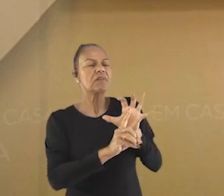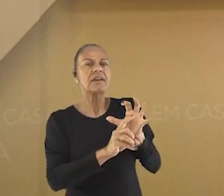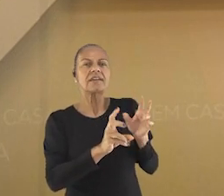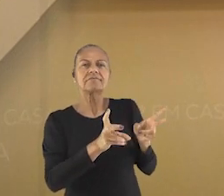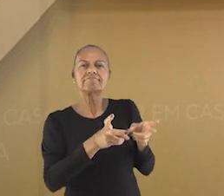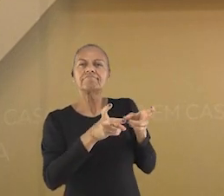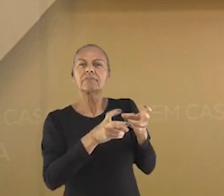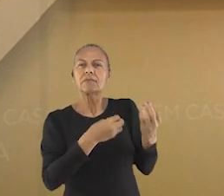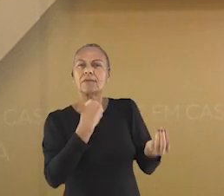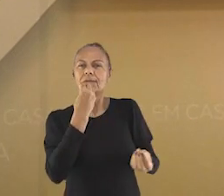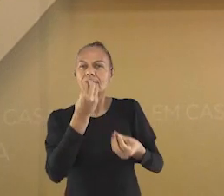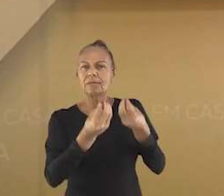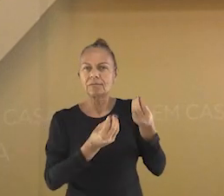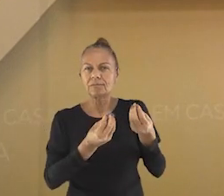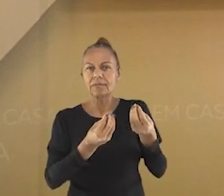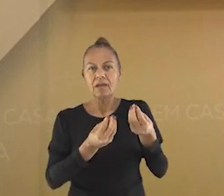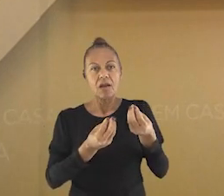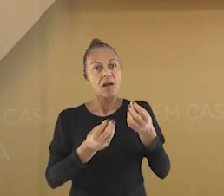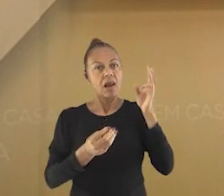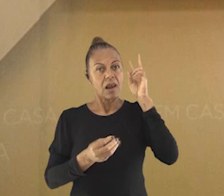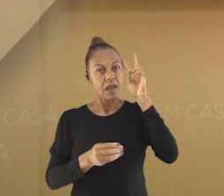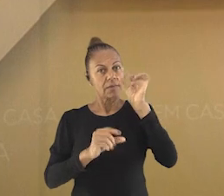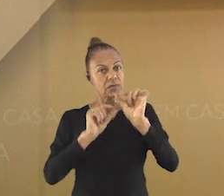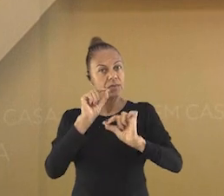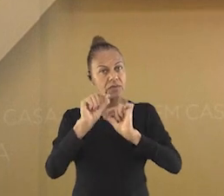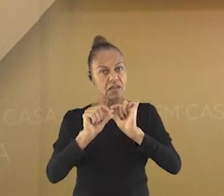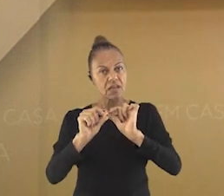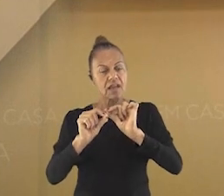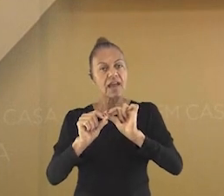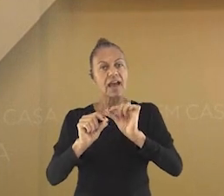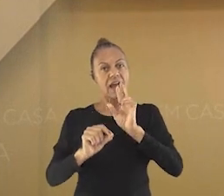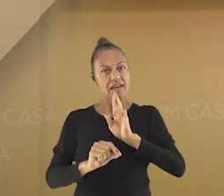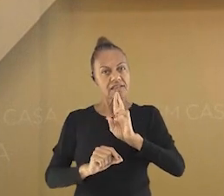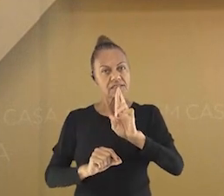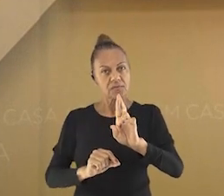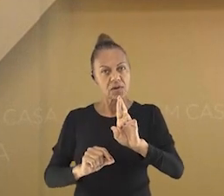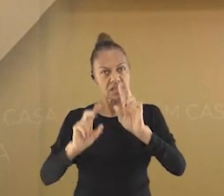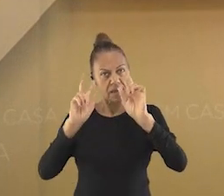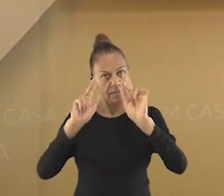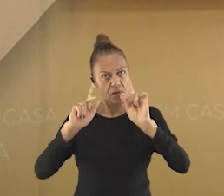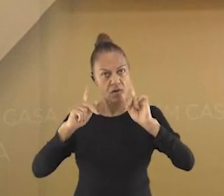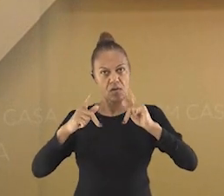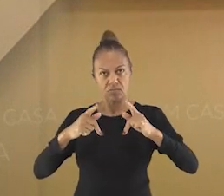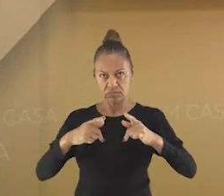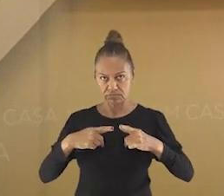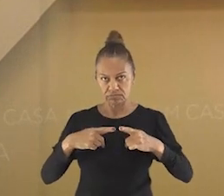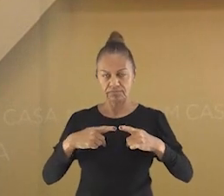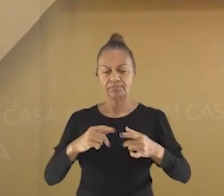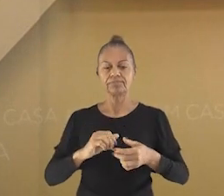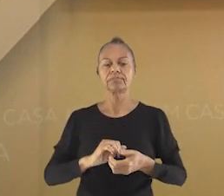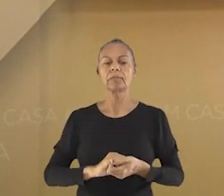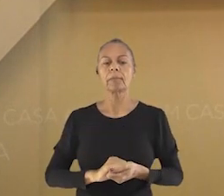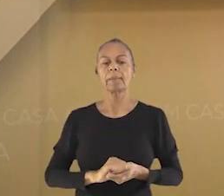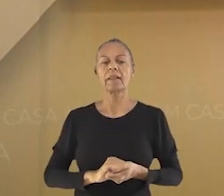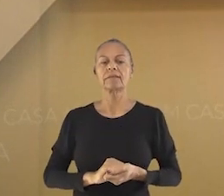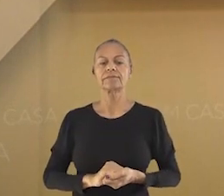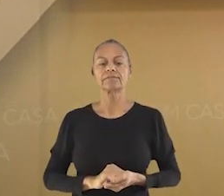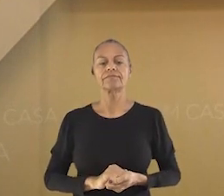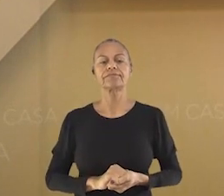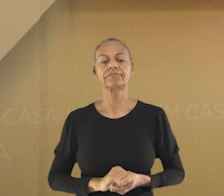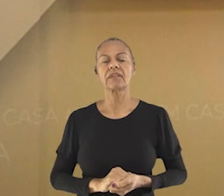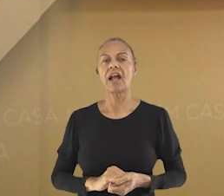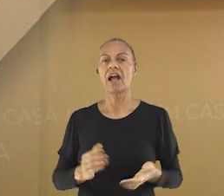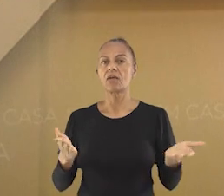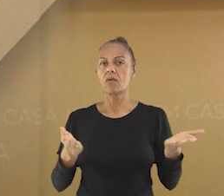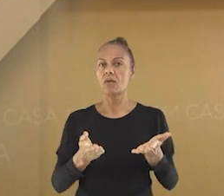impactos. Lembrando que esta é uma resposta pessoal, então não se preocupe se a sua resposta